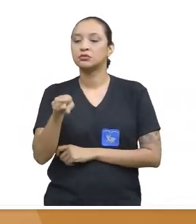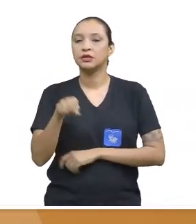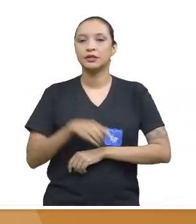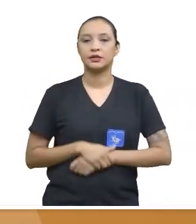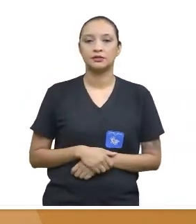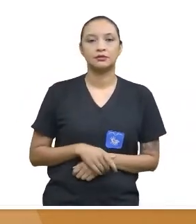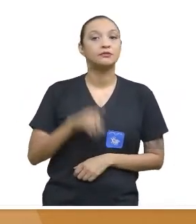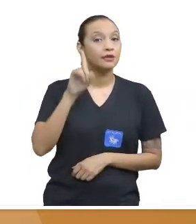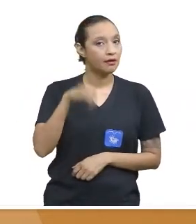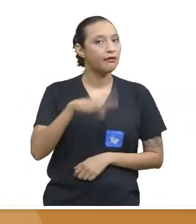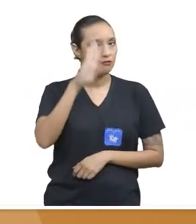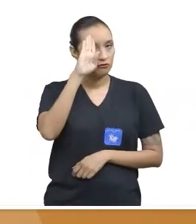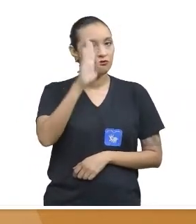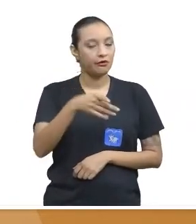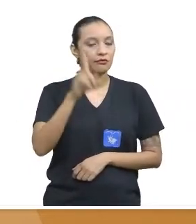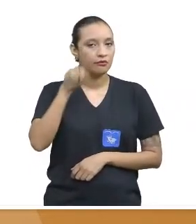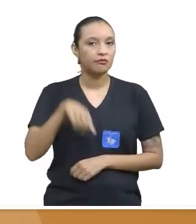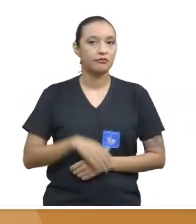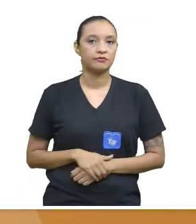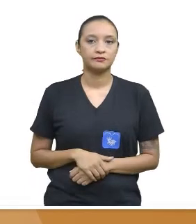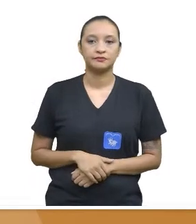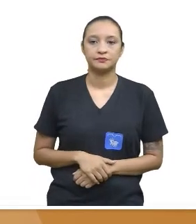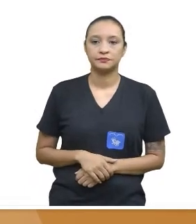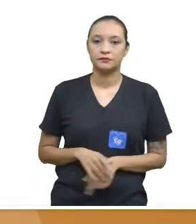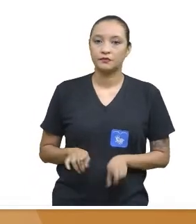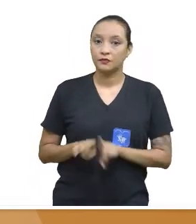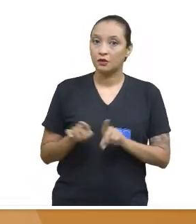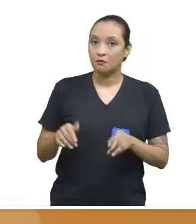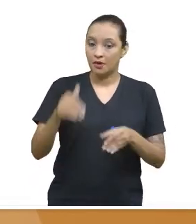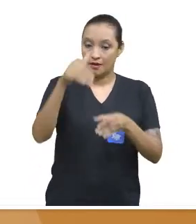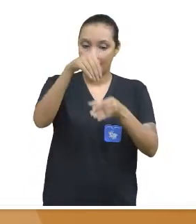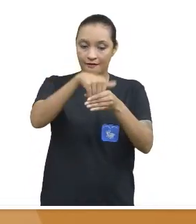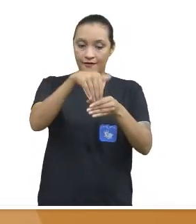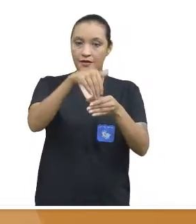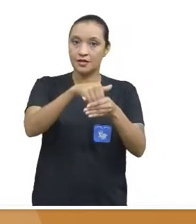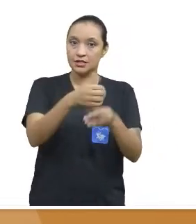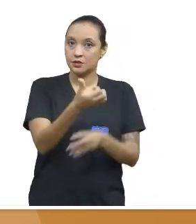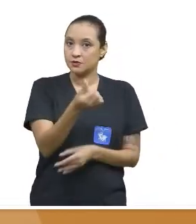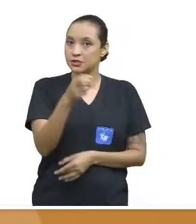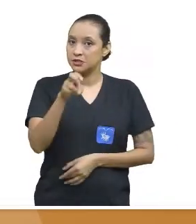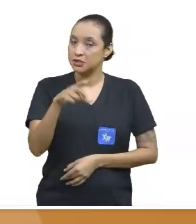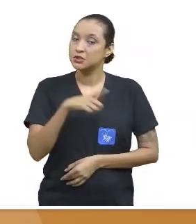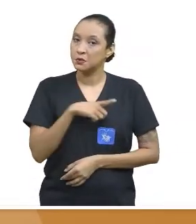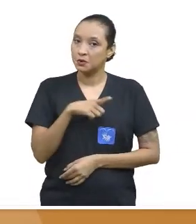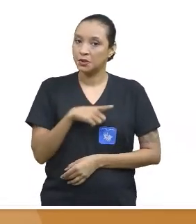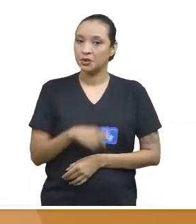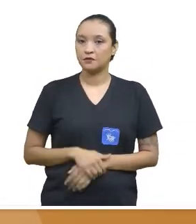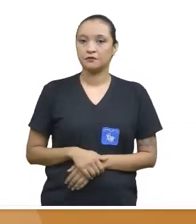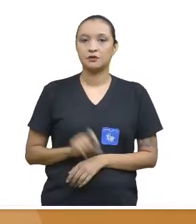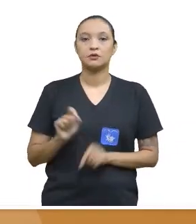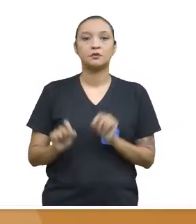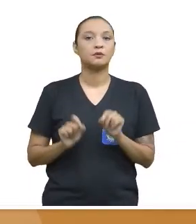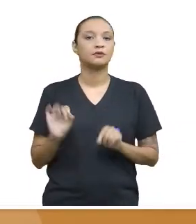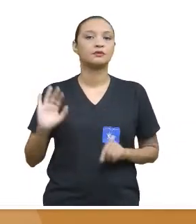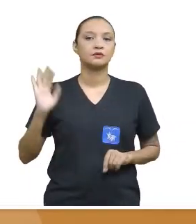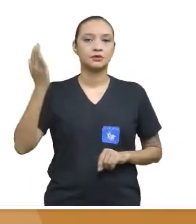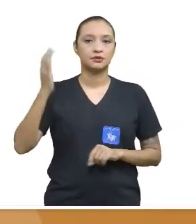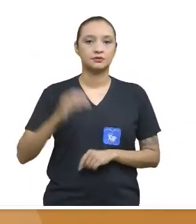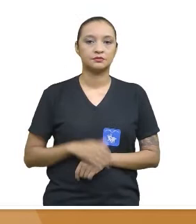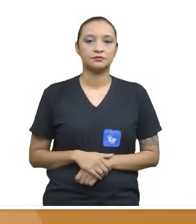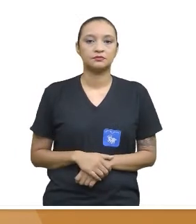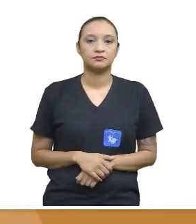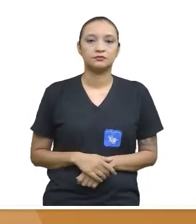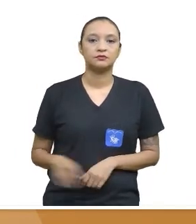mais direto, né? Porém, a eleição aconteceu normalmente em 65. E aí o que aconteceu? O estado de